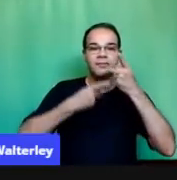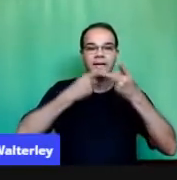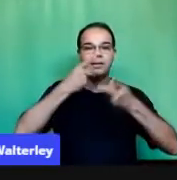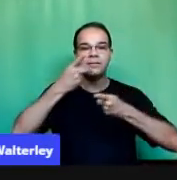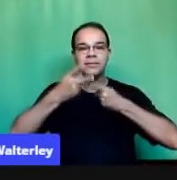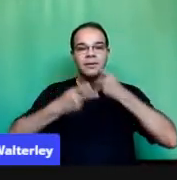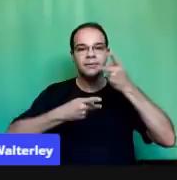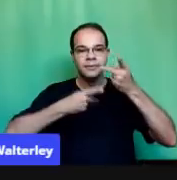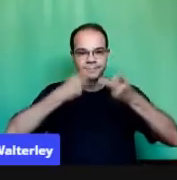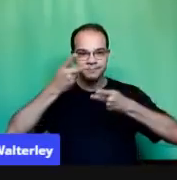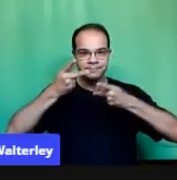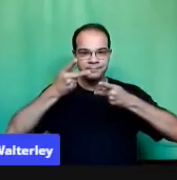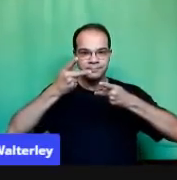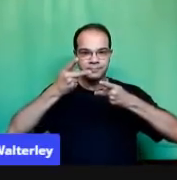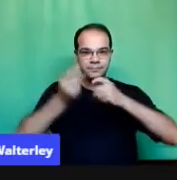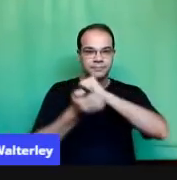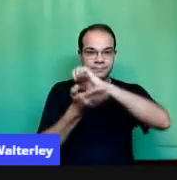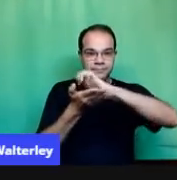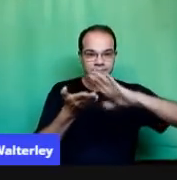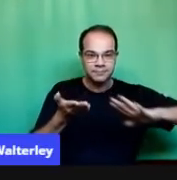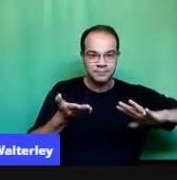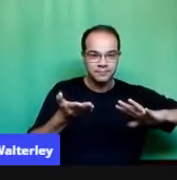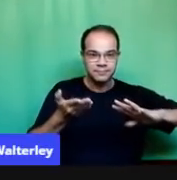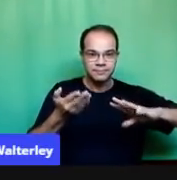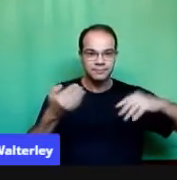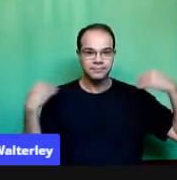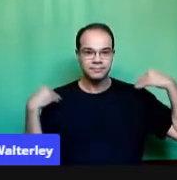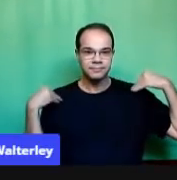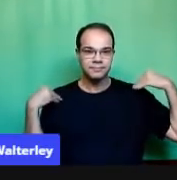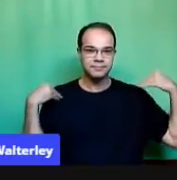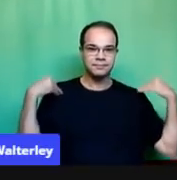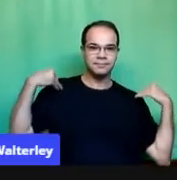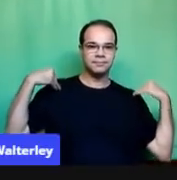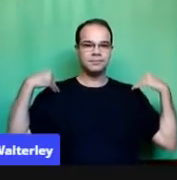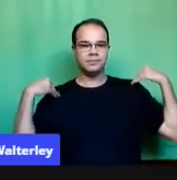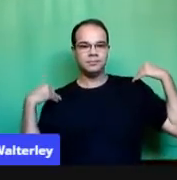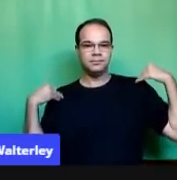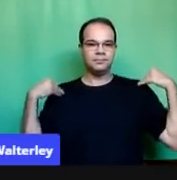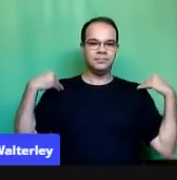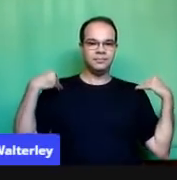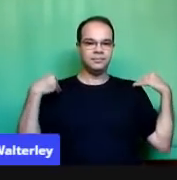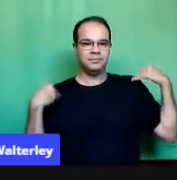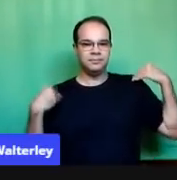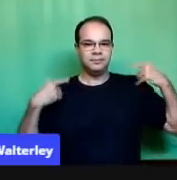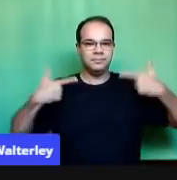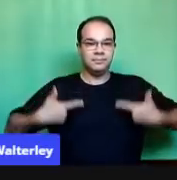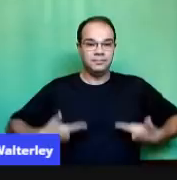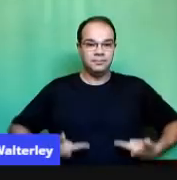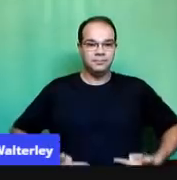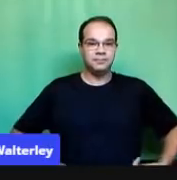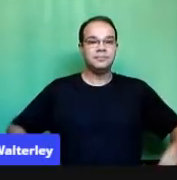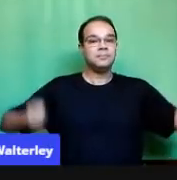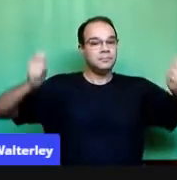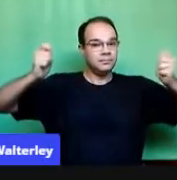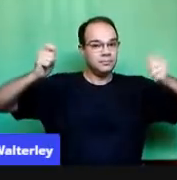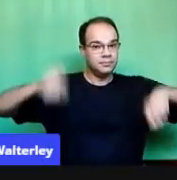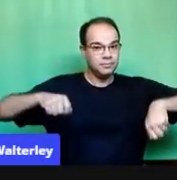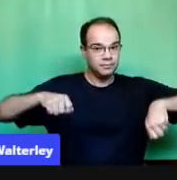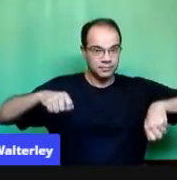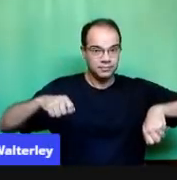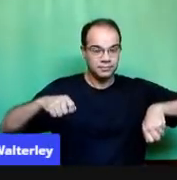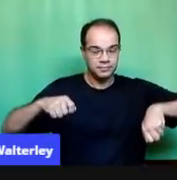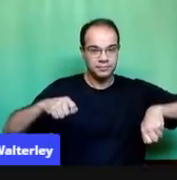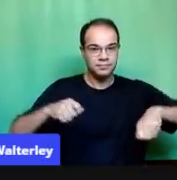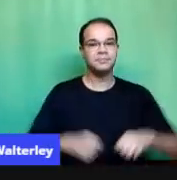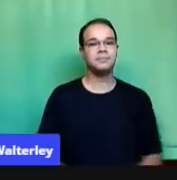e volta lá no corpo, gestos e movimentos. Então, a gente consegue perceber que todos esses campos eles estão